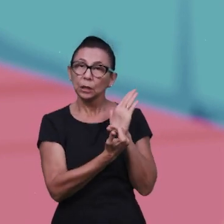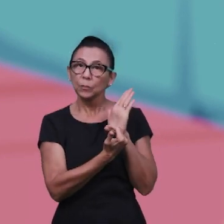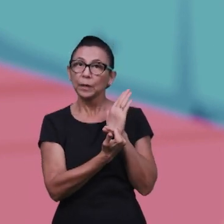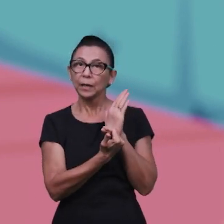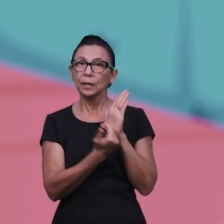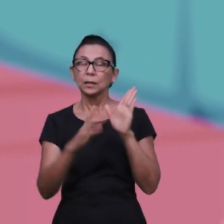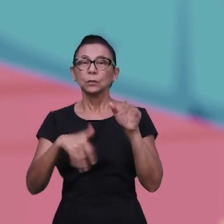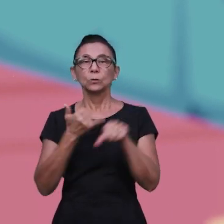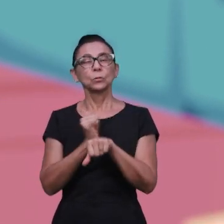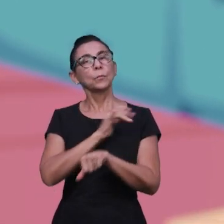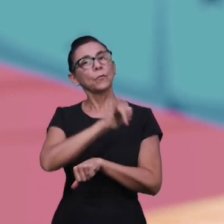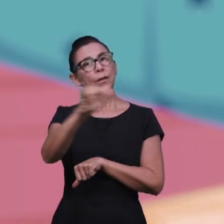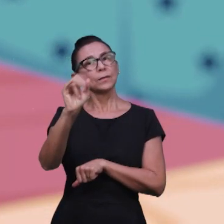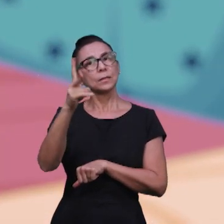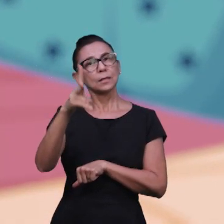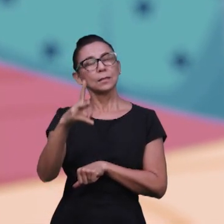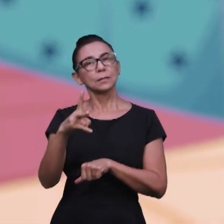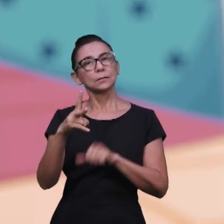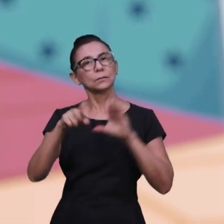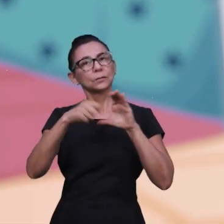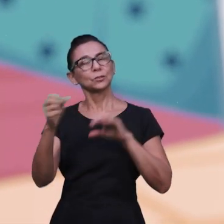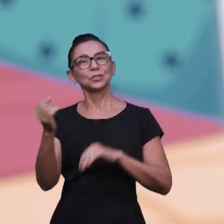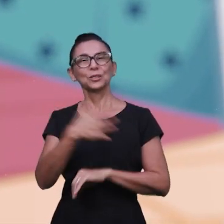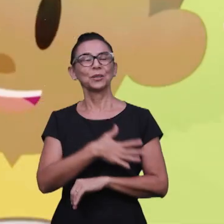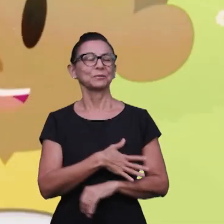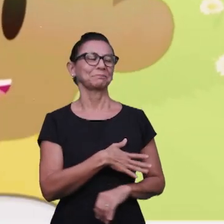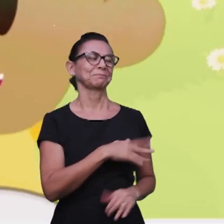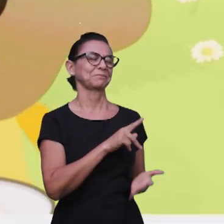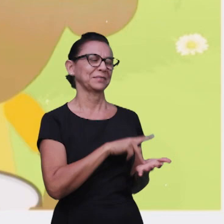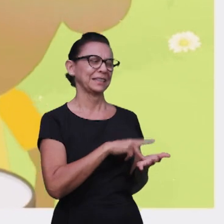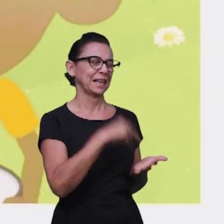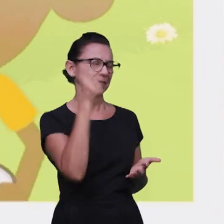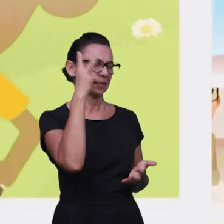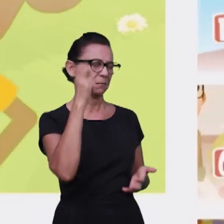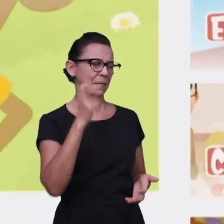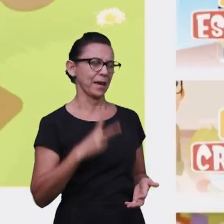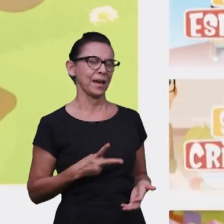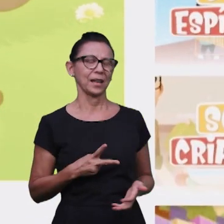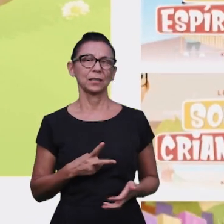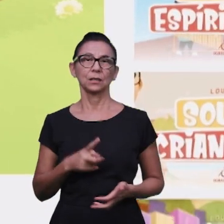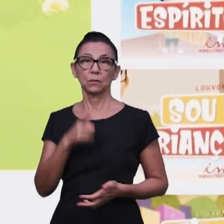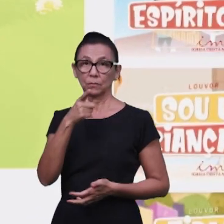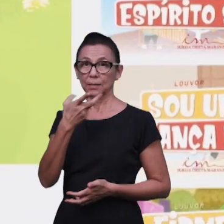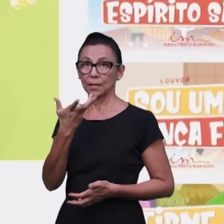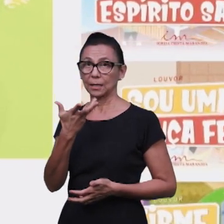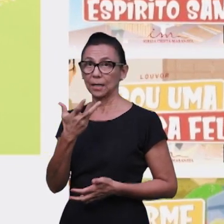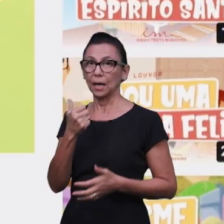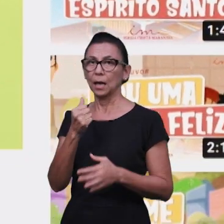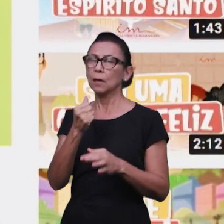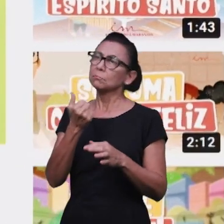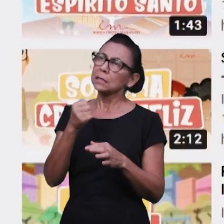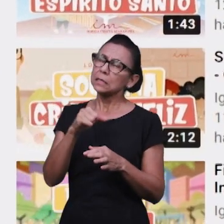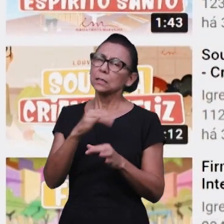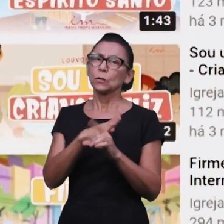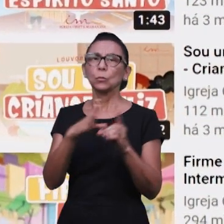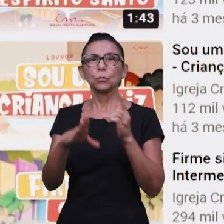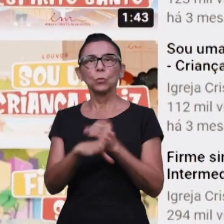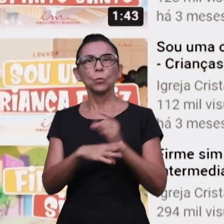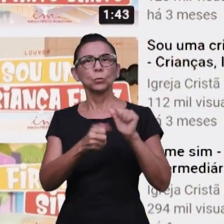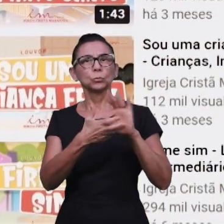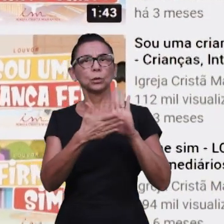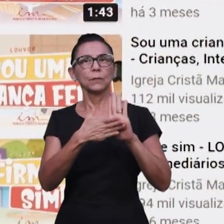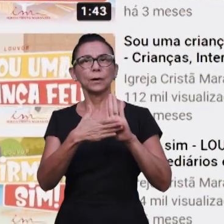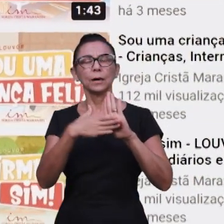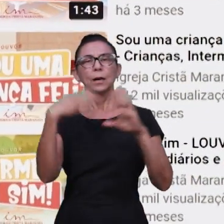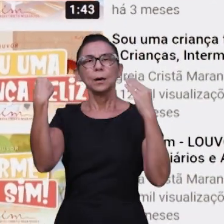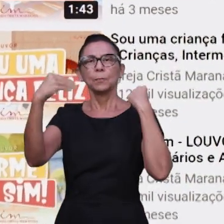você sempre que tiver um vídeo novo. É isso aí, Guguinha. E se você quiser enviar um culto ou um louvor para um familiar